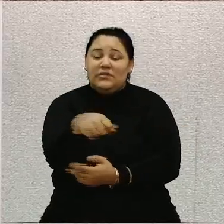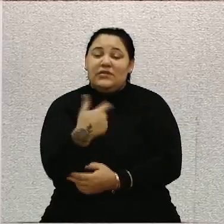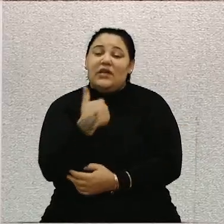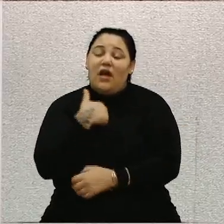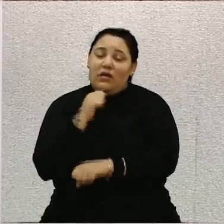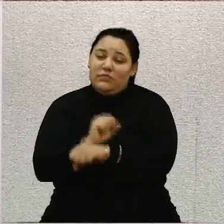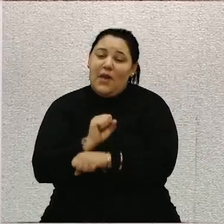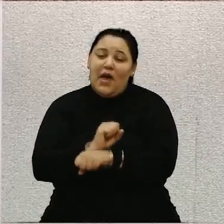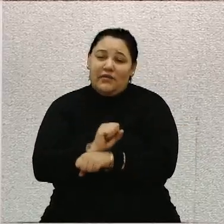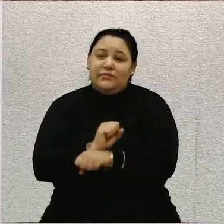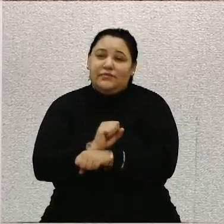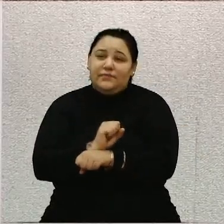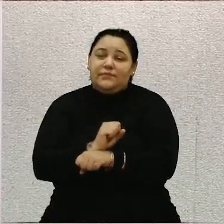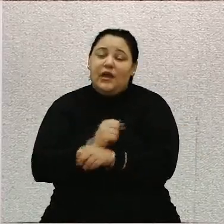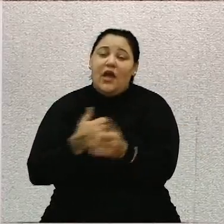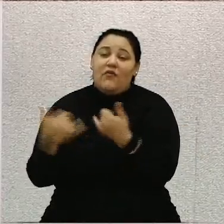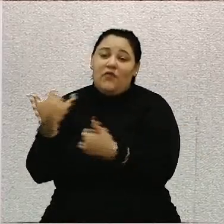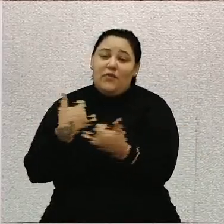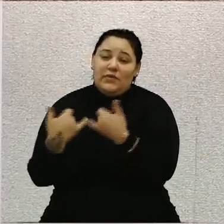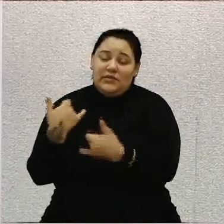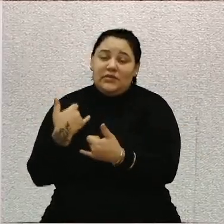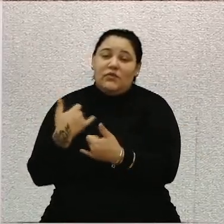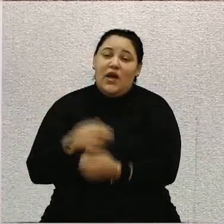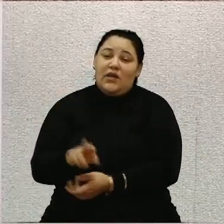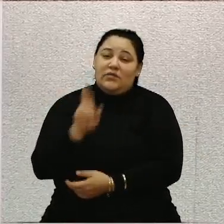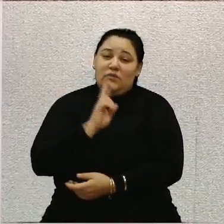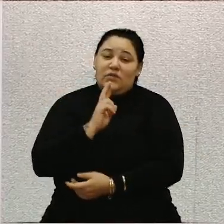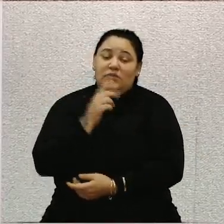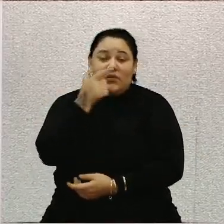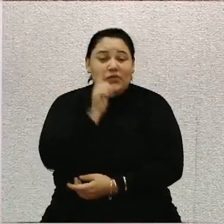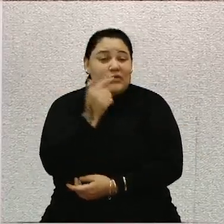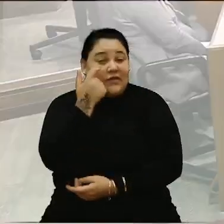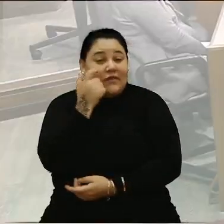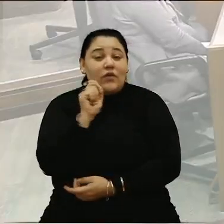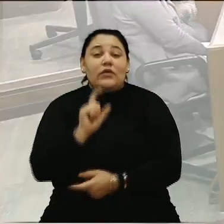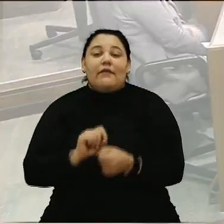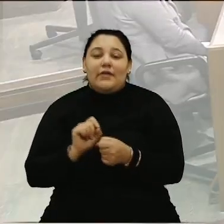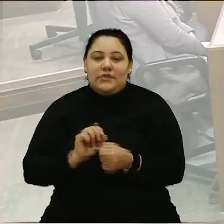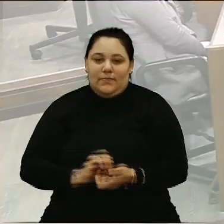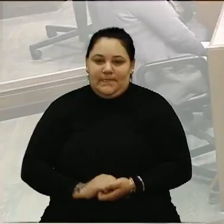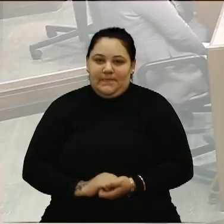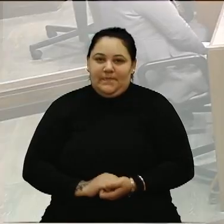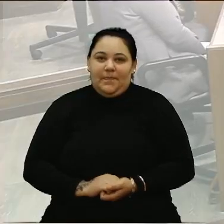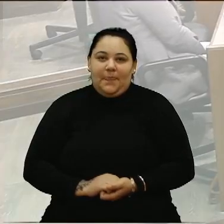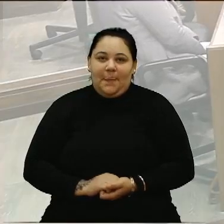esperamos essas informações, esses dados para a gente poder avaliar o que está sendo feito. Obrigado. Declaração de voto.